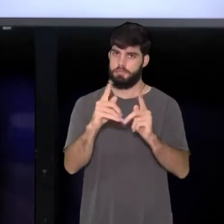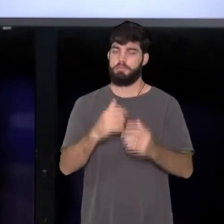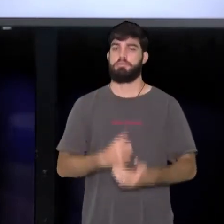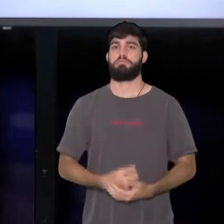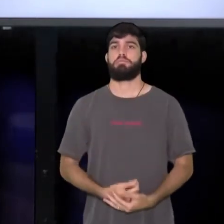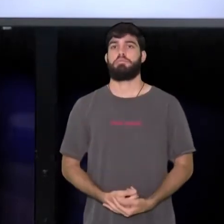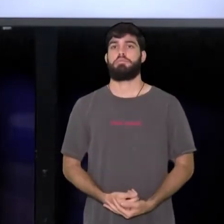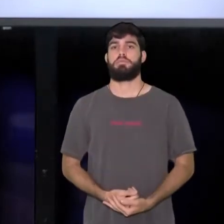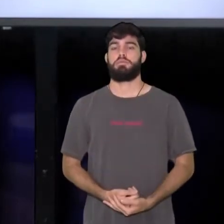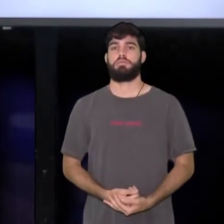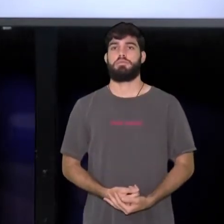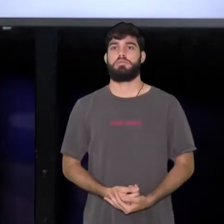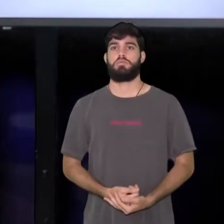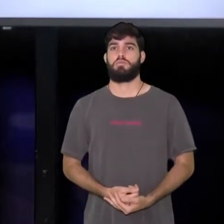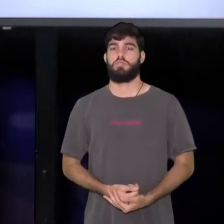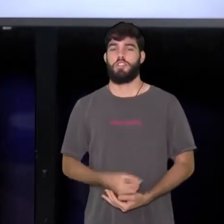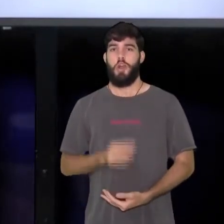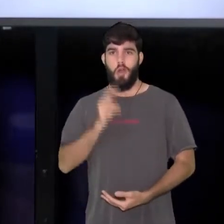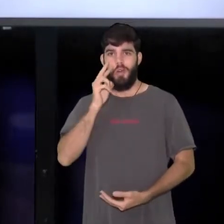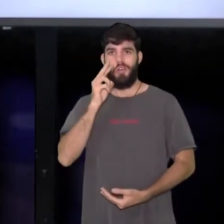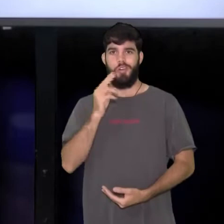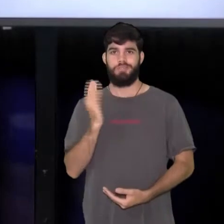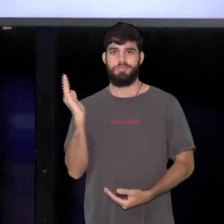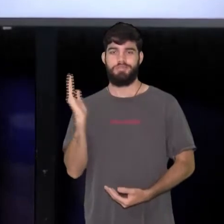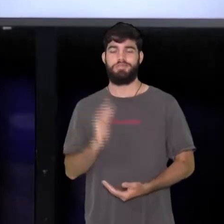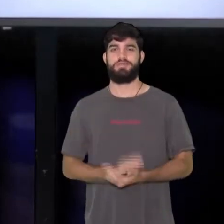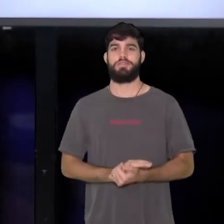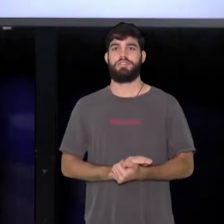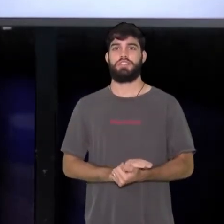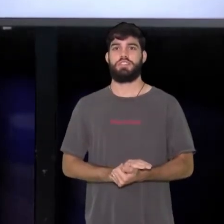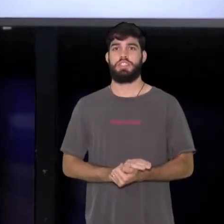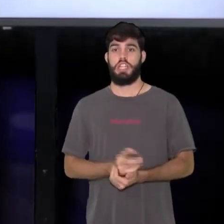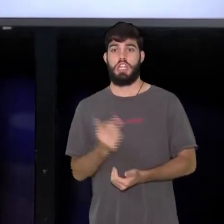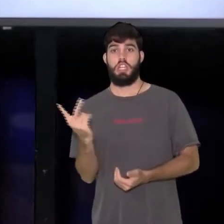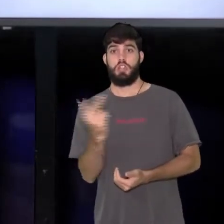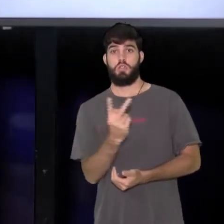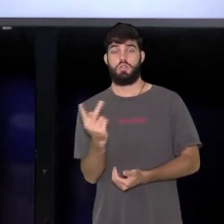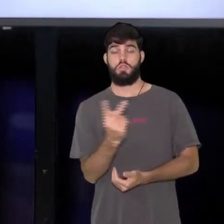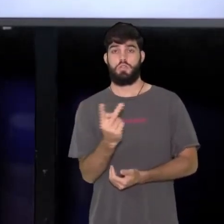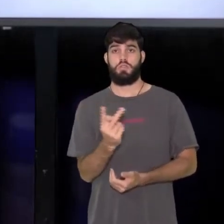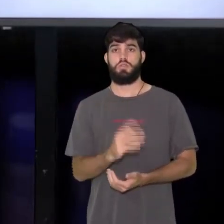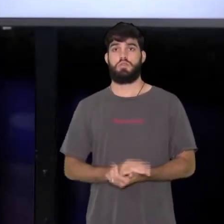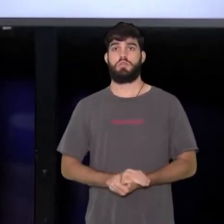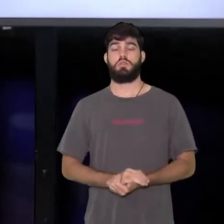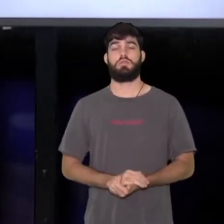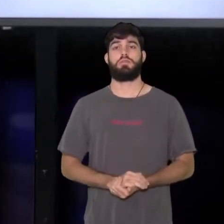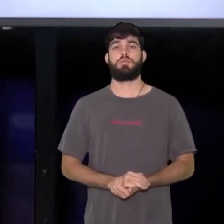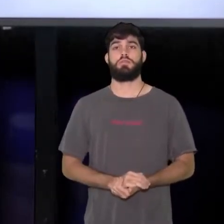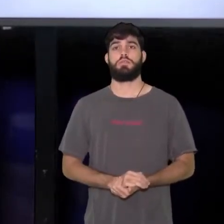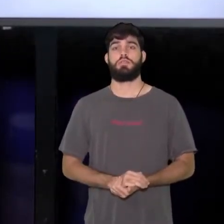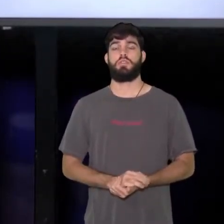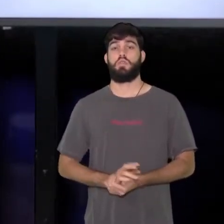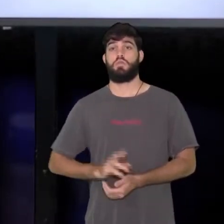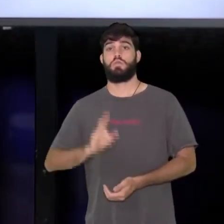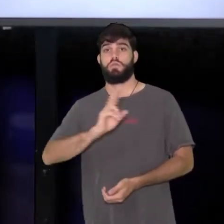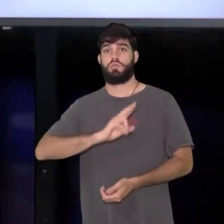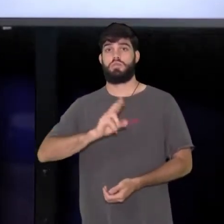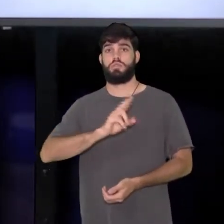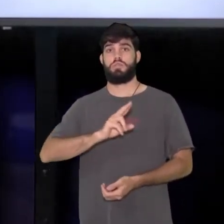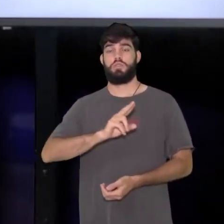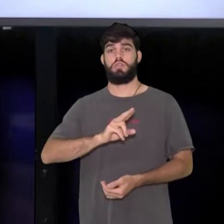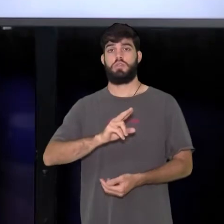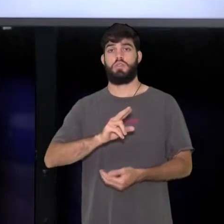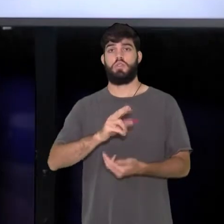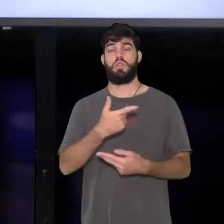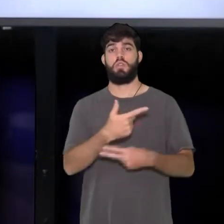ok? Olha aqui um elemento de texto híbrido, texto misto. Utiliza os elementos